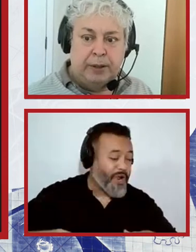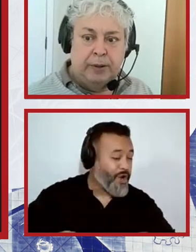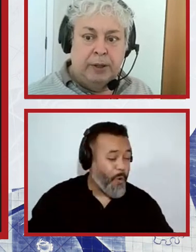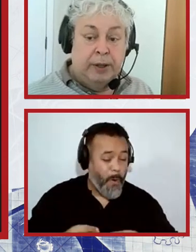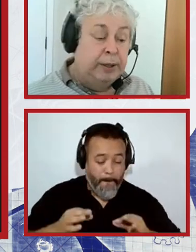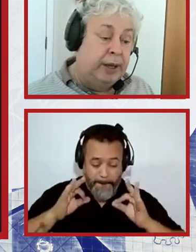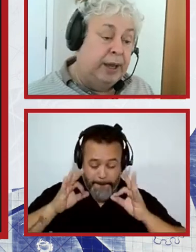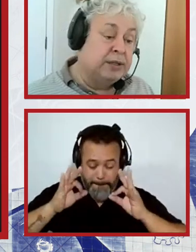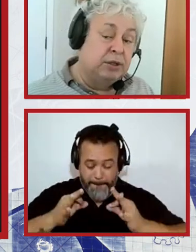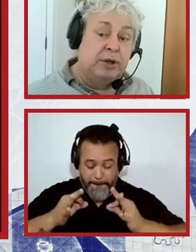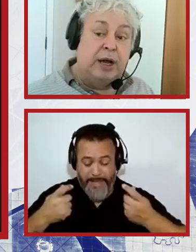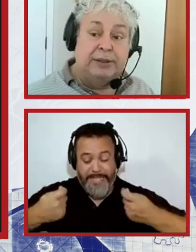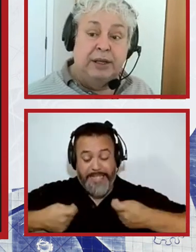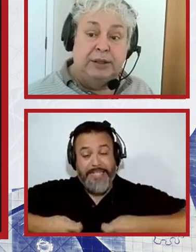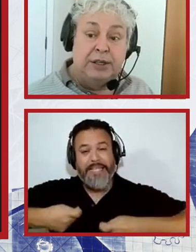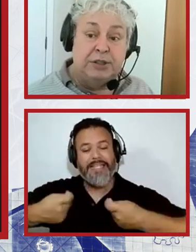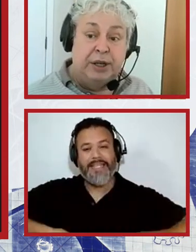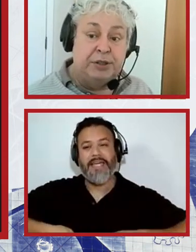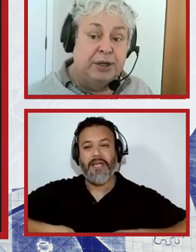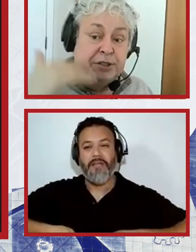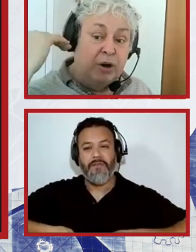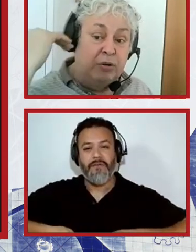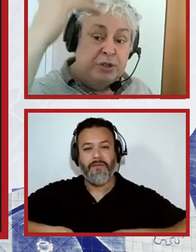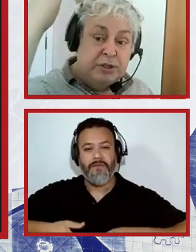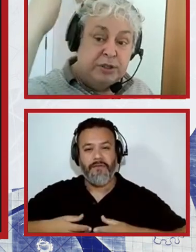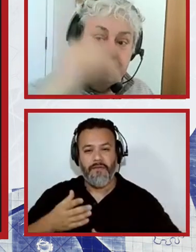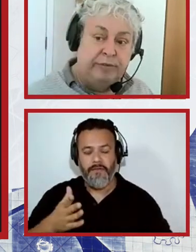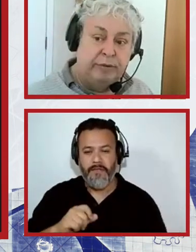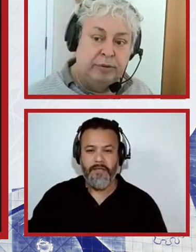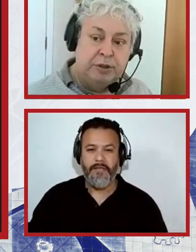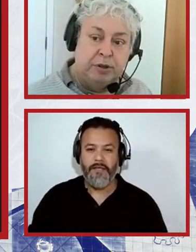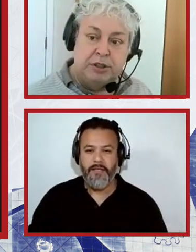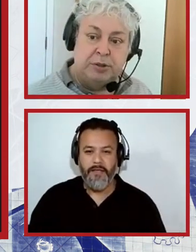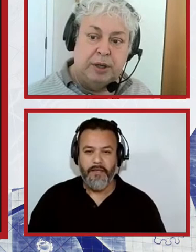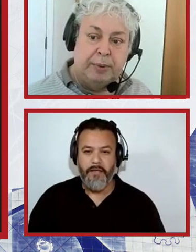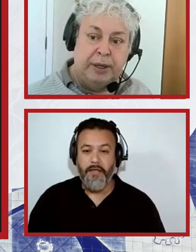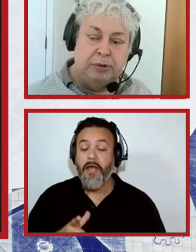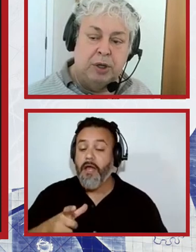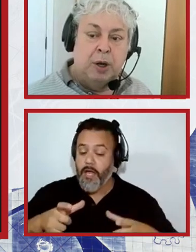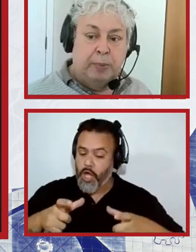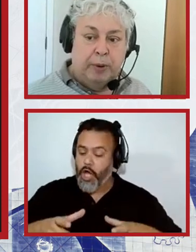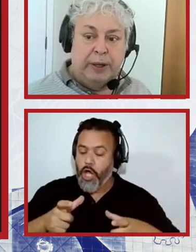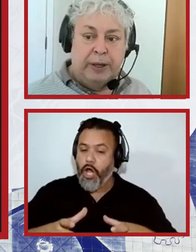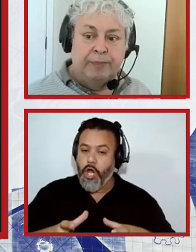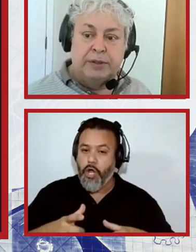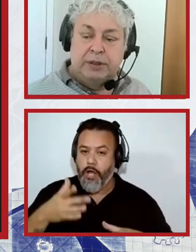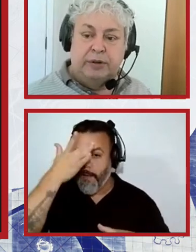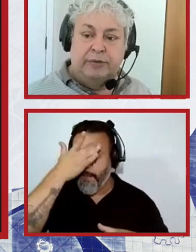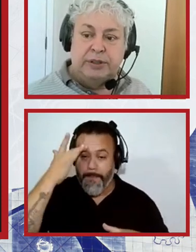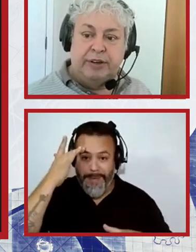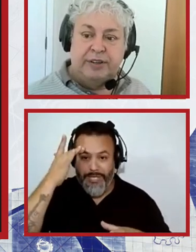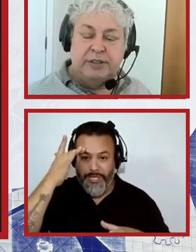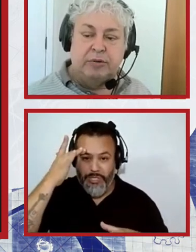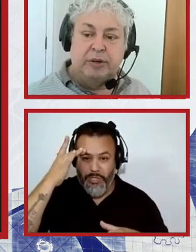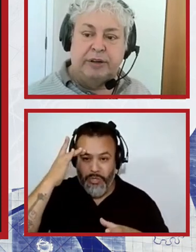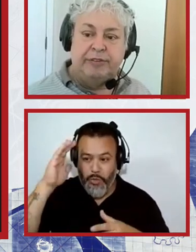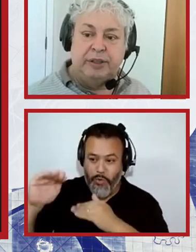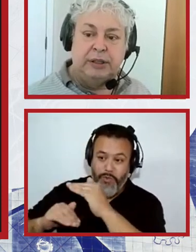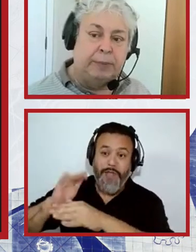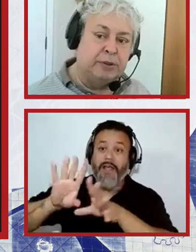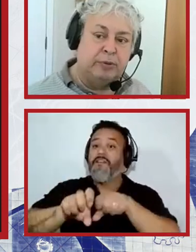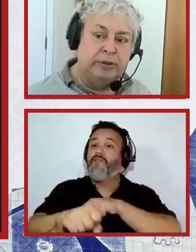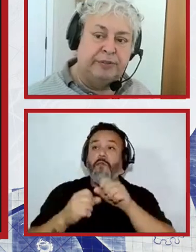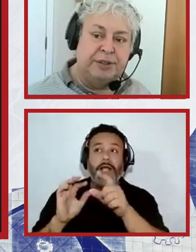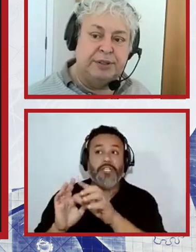indispensável. Né? E esse lugar tem que ter gente de altíssimo nível, de altíssimo gabarito, porque senão você vai fazer